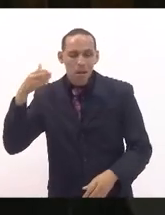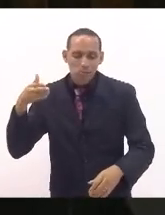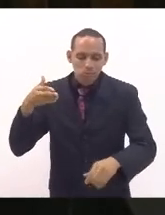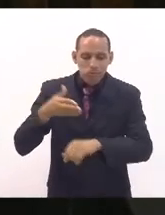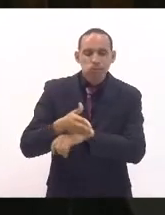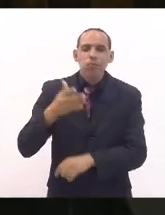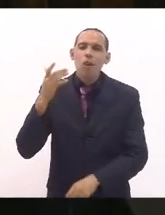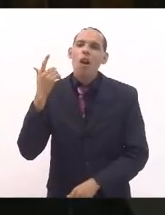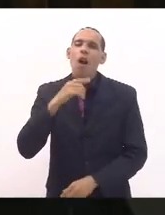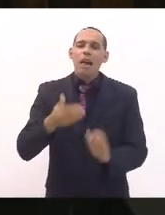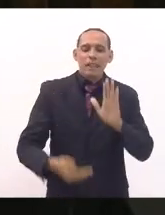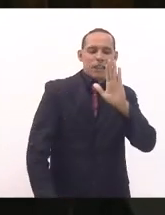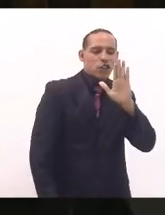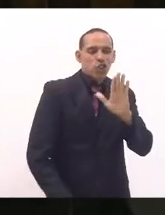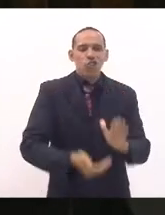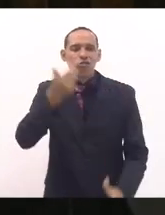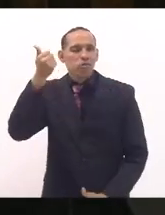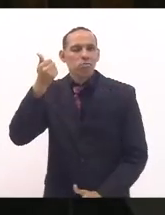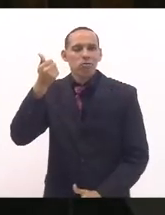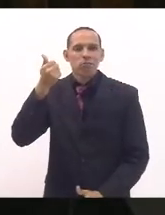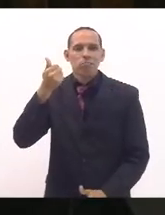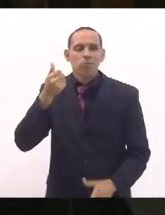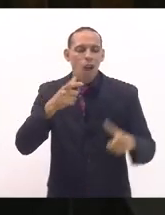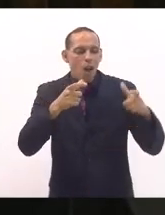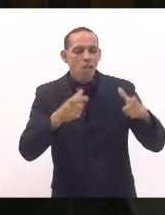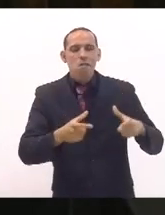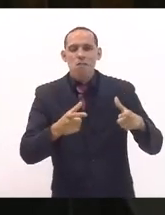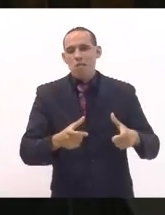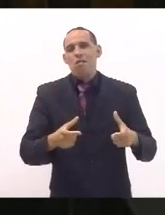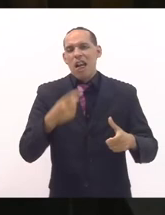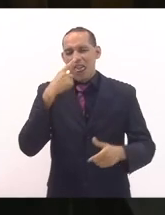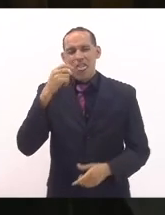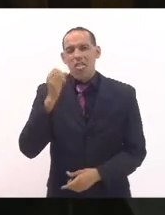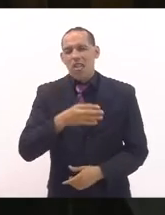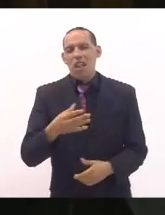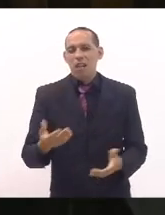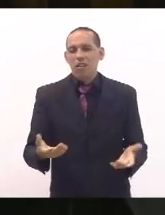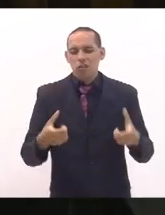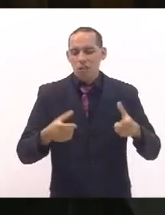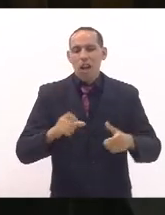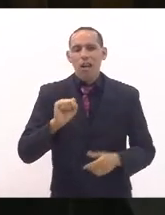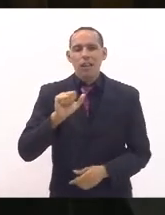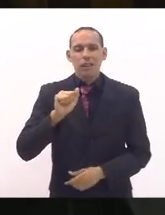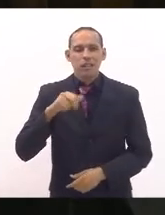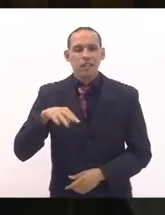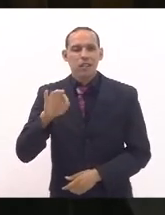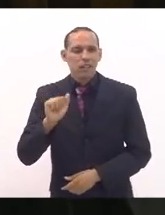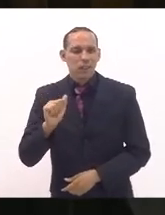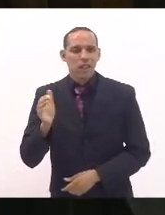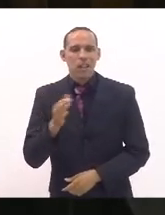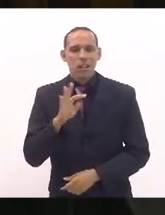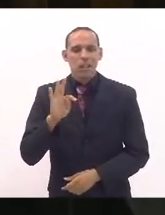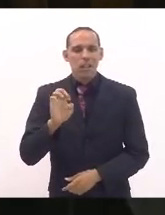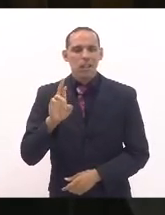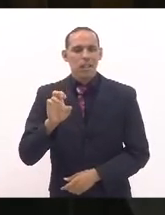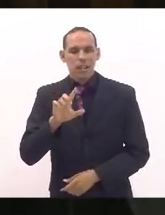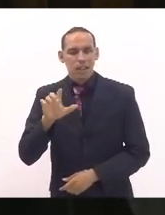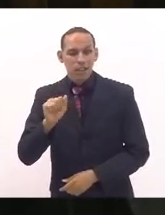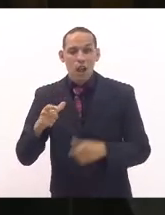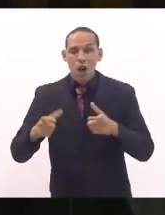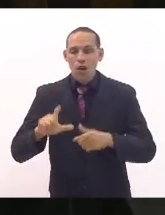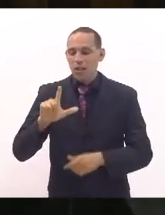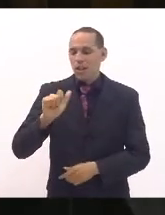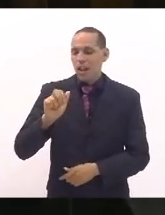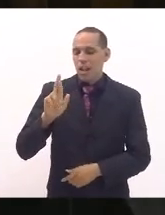finalmente extirpasse aquele lixo urbano que estava em Santa Teresa, mais precisamente no Largo dos